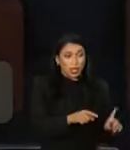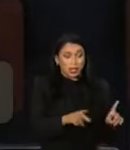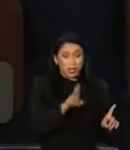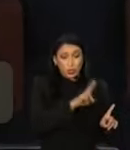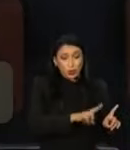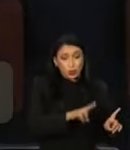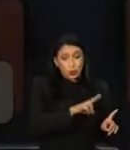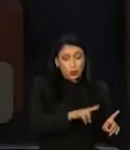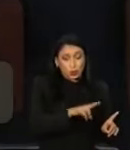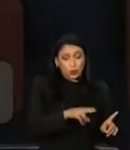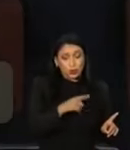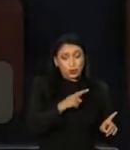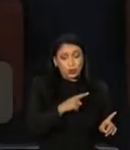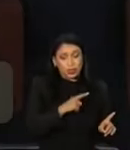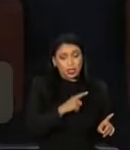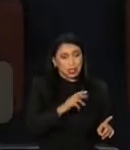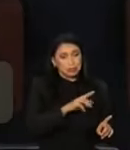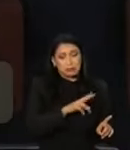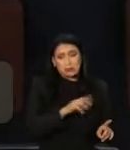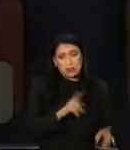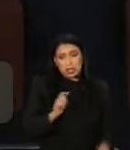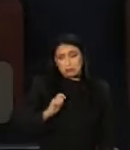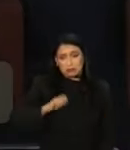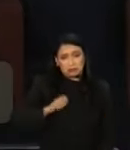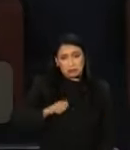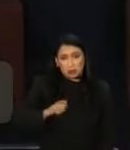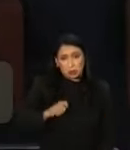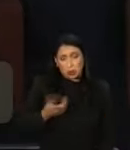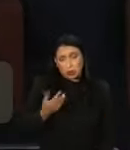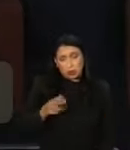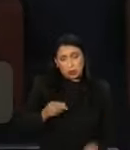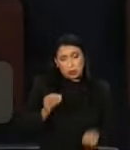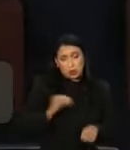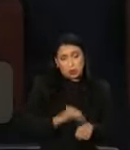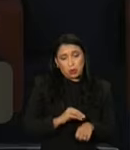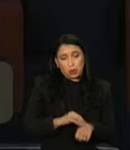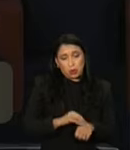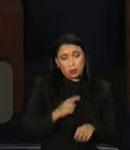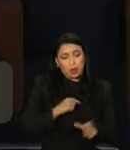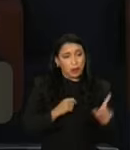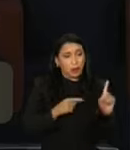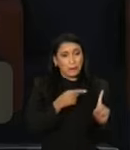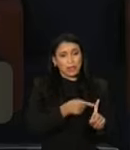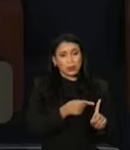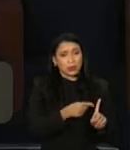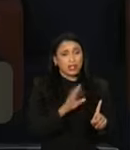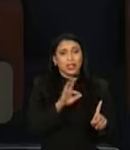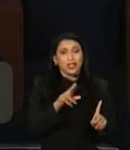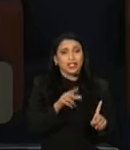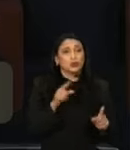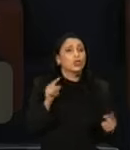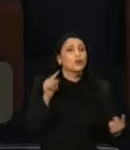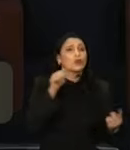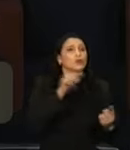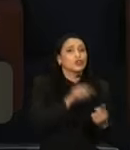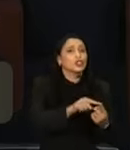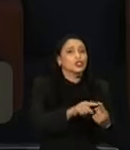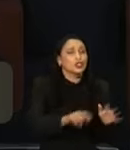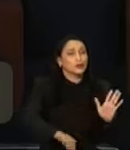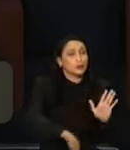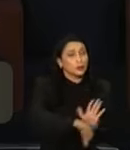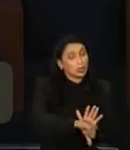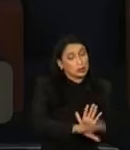que atua sem dolo ou culpa. O autor imediato se vale de uma pessoa que não age com a intenção de cometer o crime, mas acaba